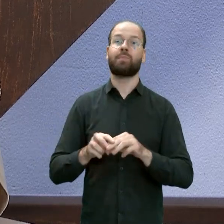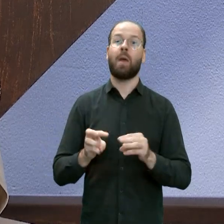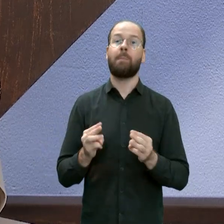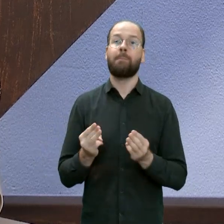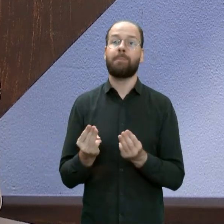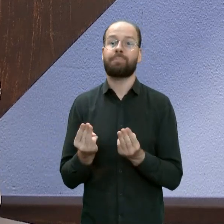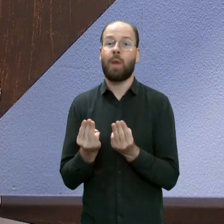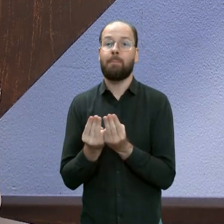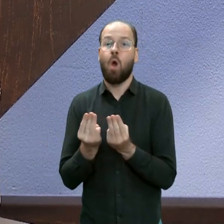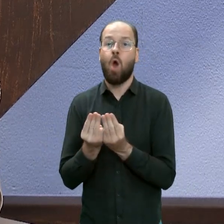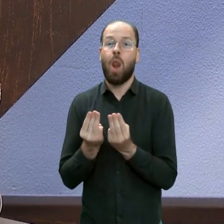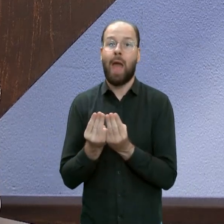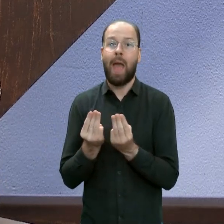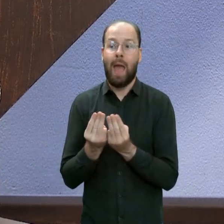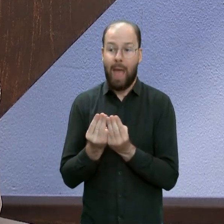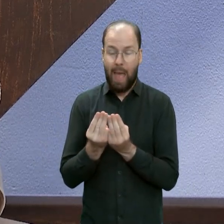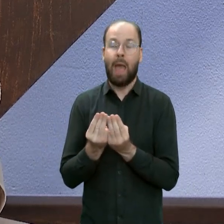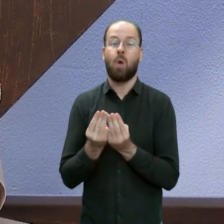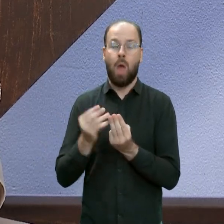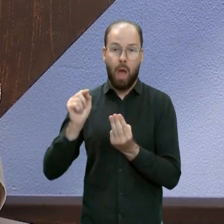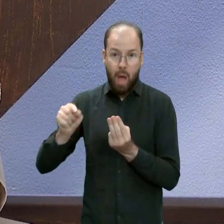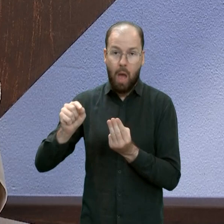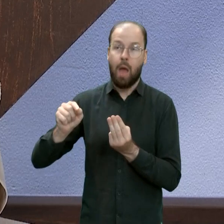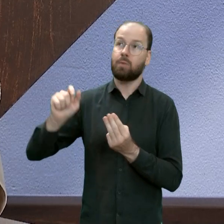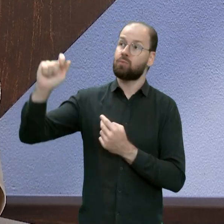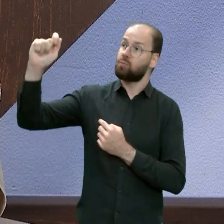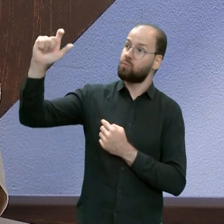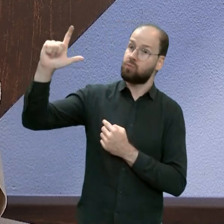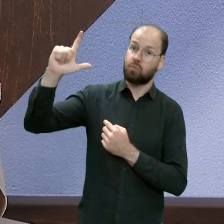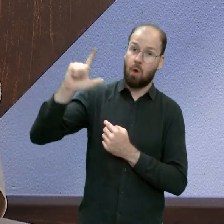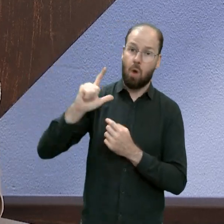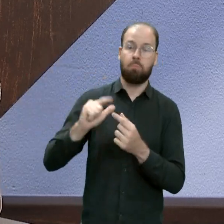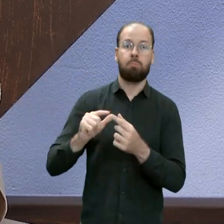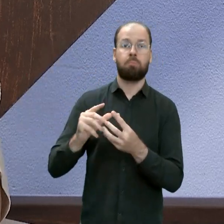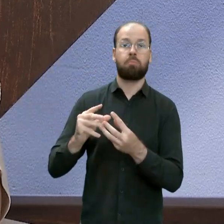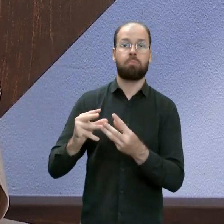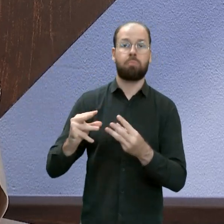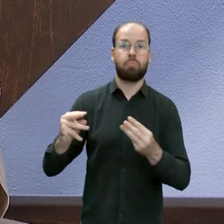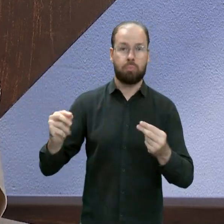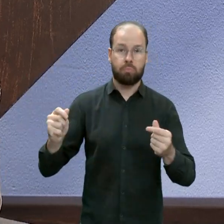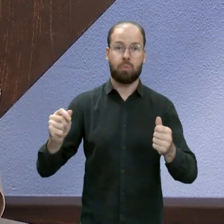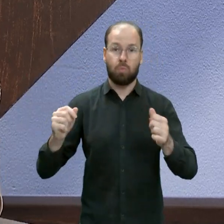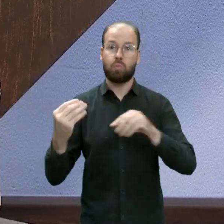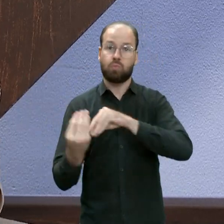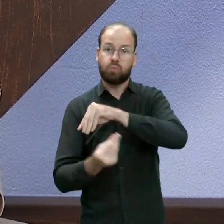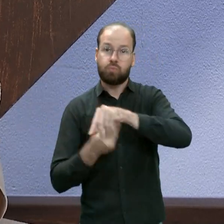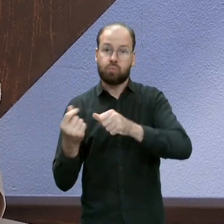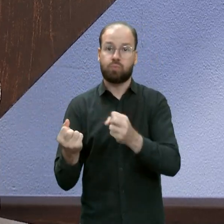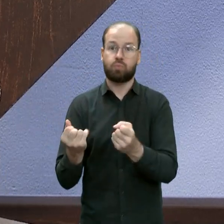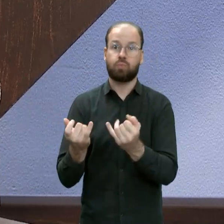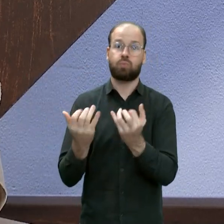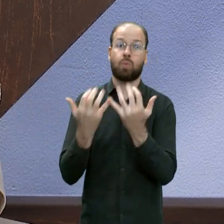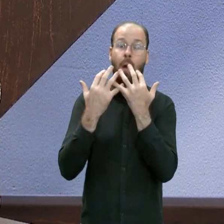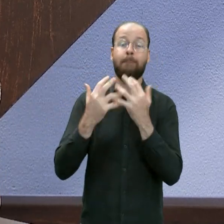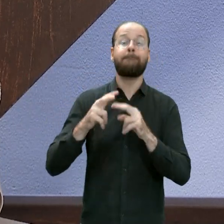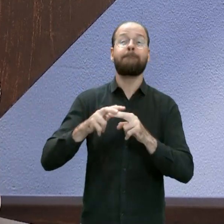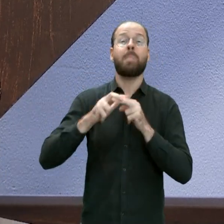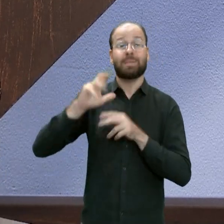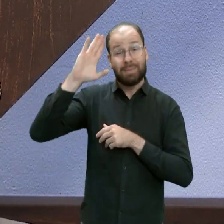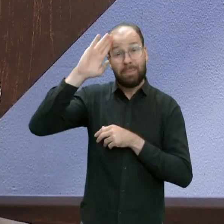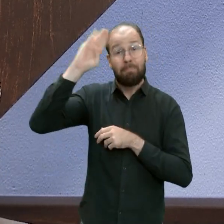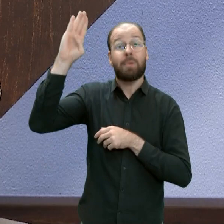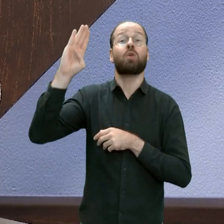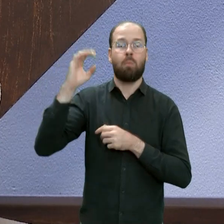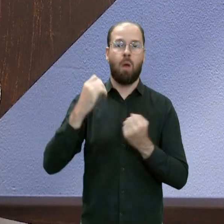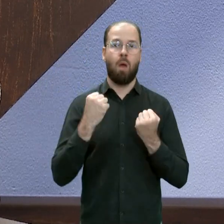né, no ambiente, os raios solares, ele é formado justamente pela essa poluição veicular, que são os carros, e a gente